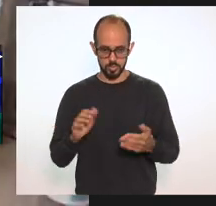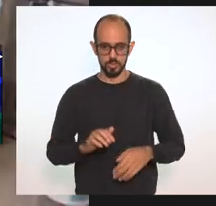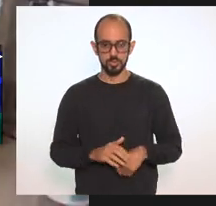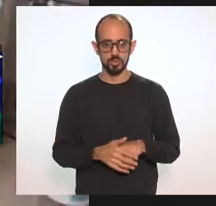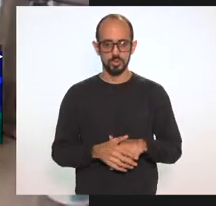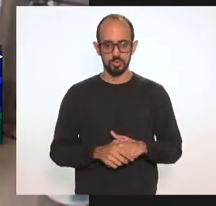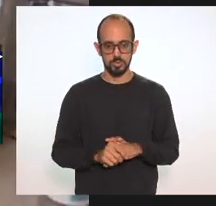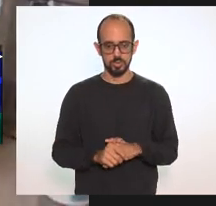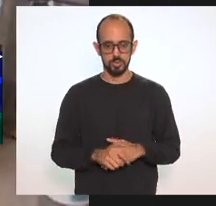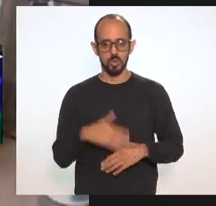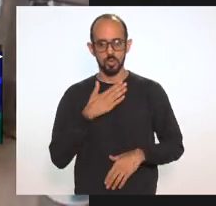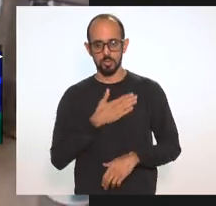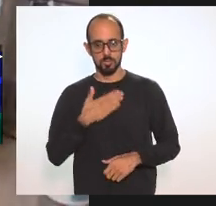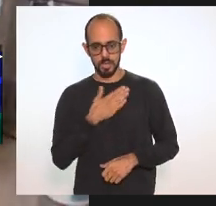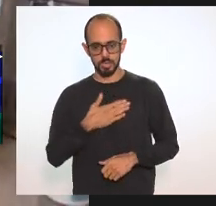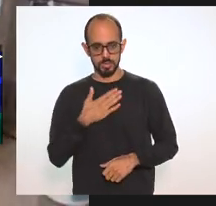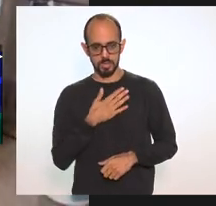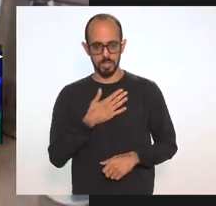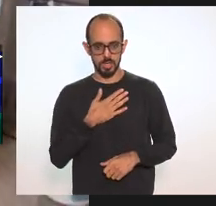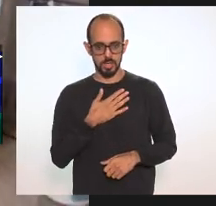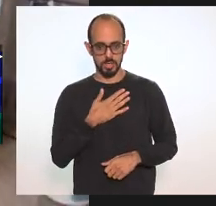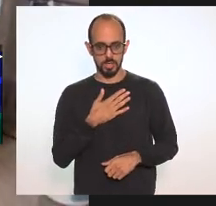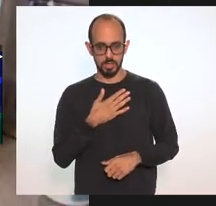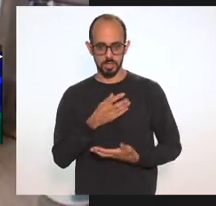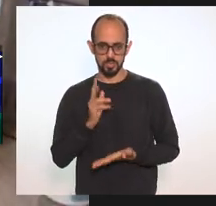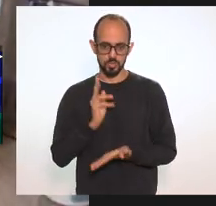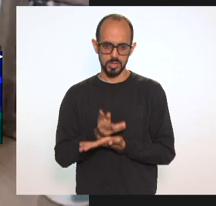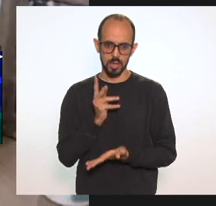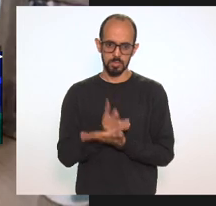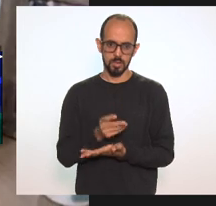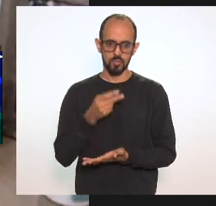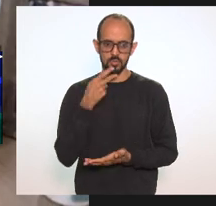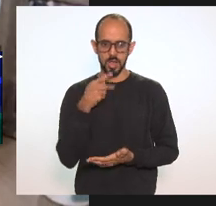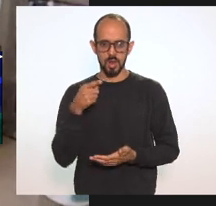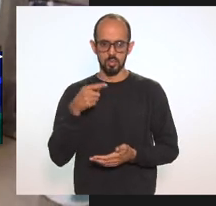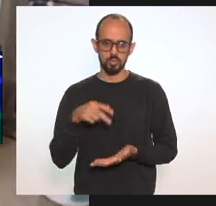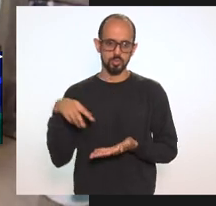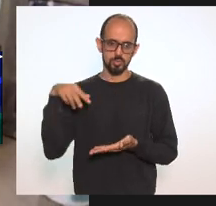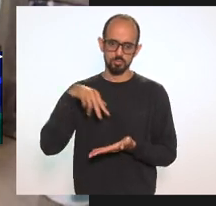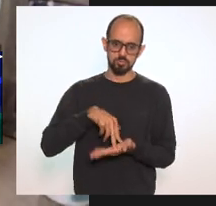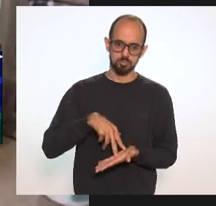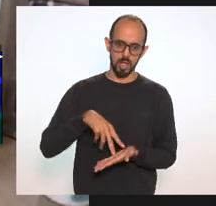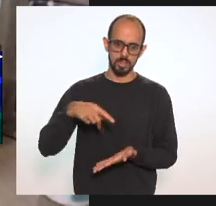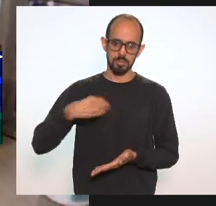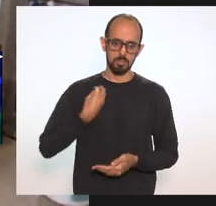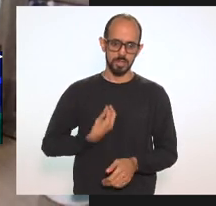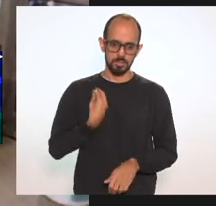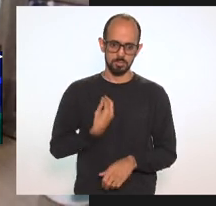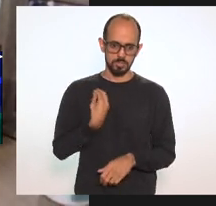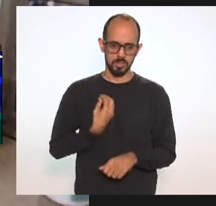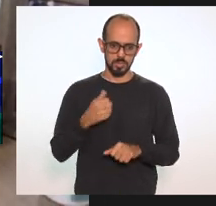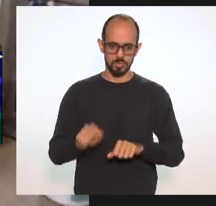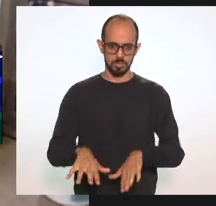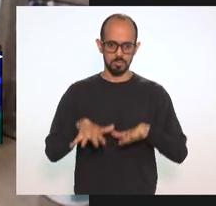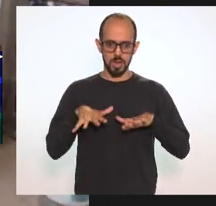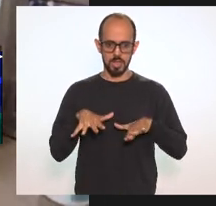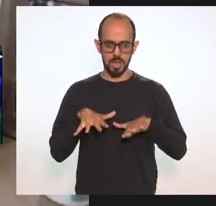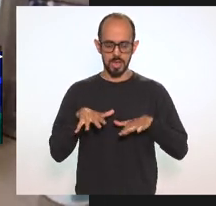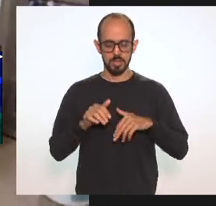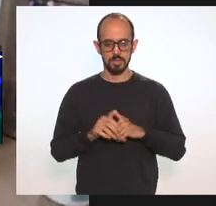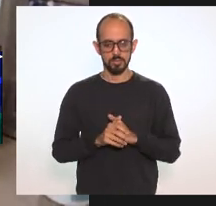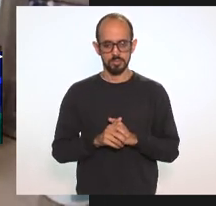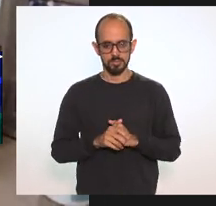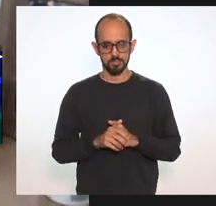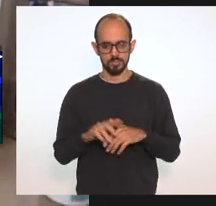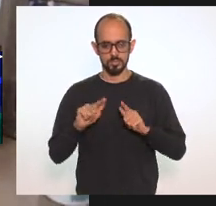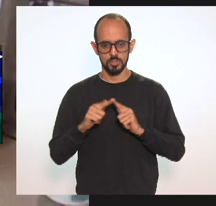é muito prazer estar participando desse dessa plenária esse